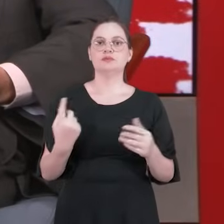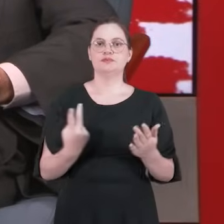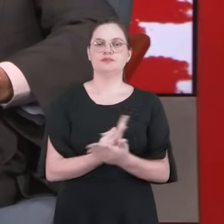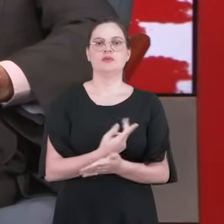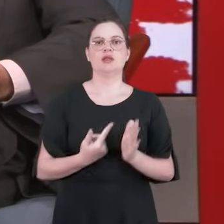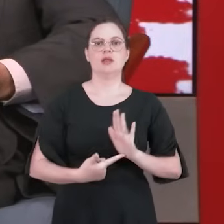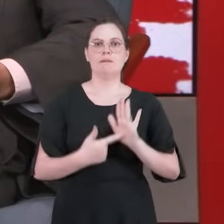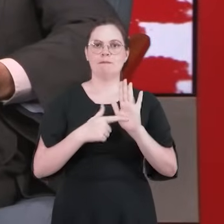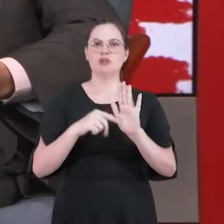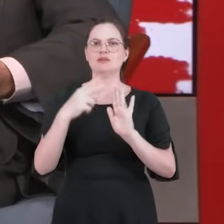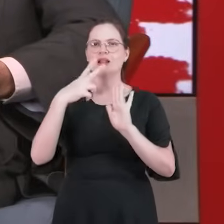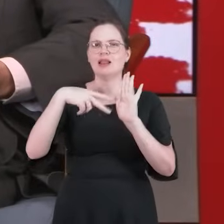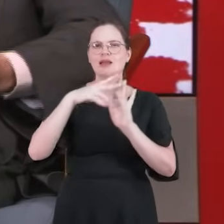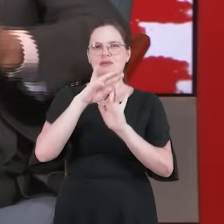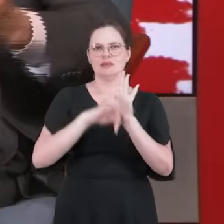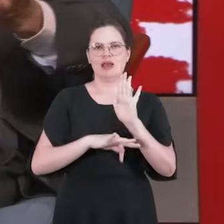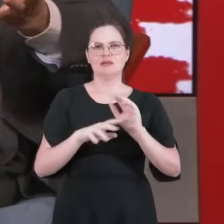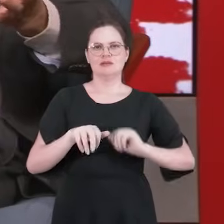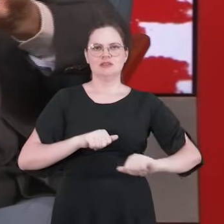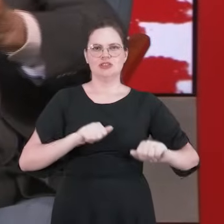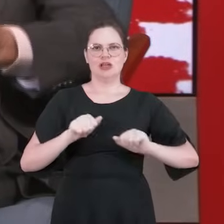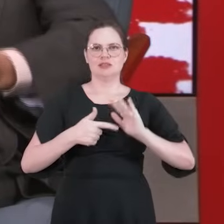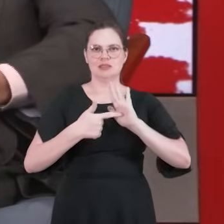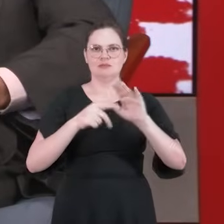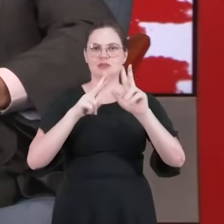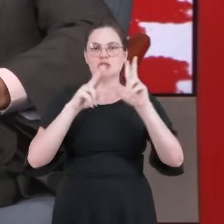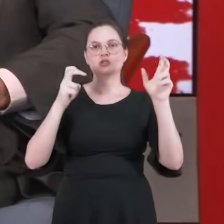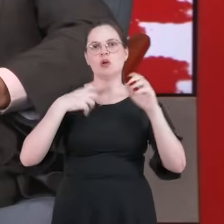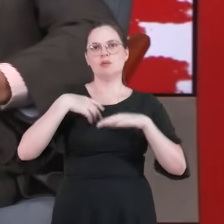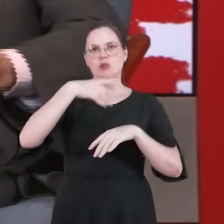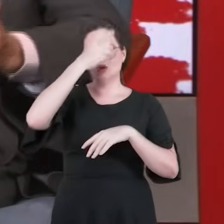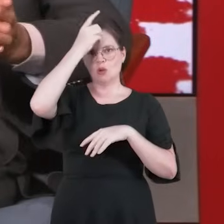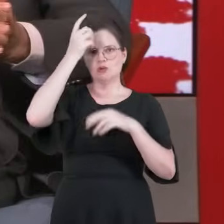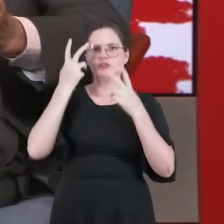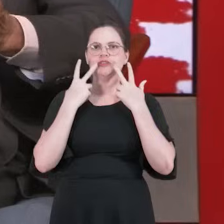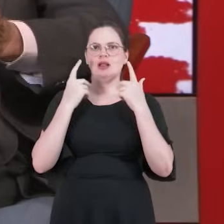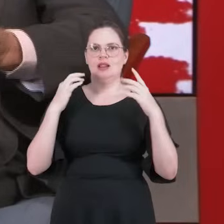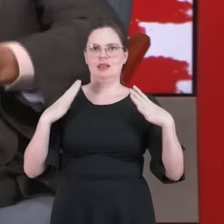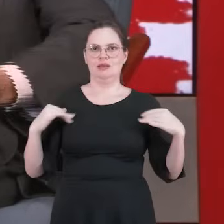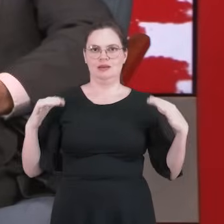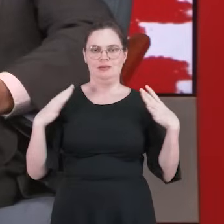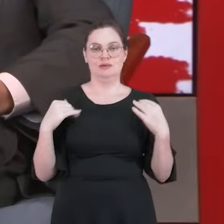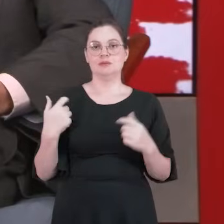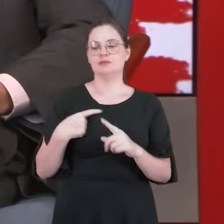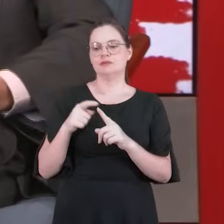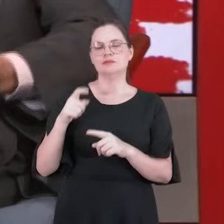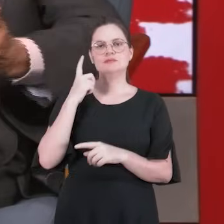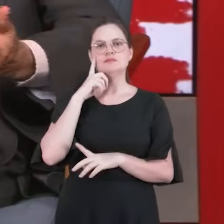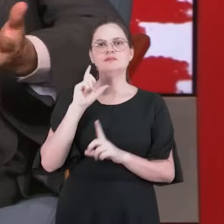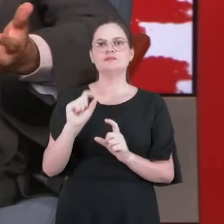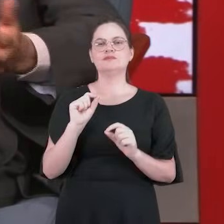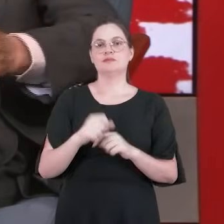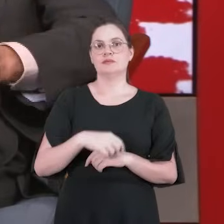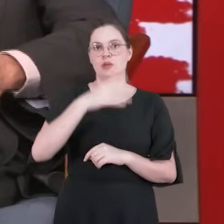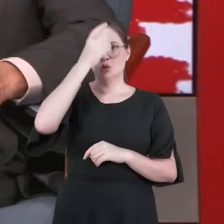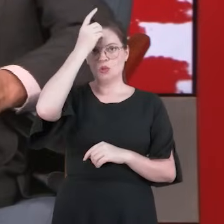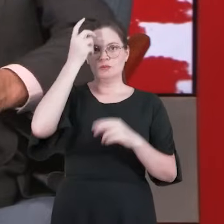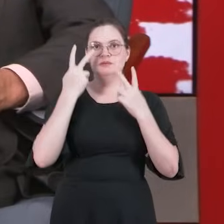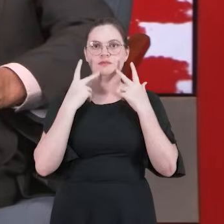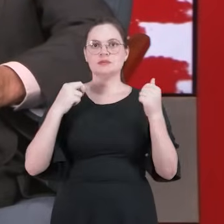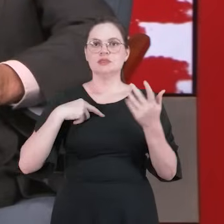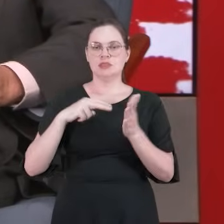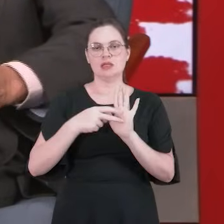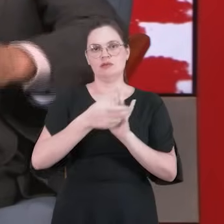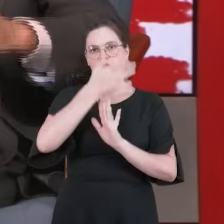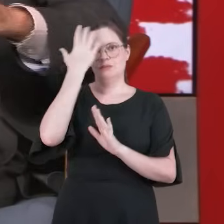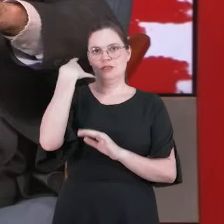do Pentecostes. Achava, inclusive, que o dom de línguas era o sinal evidente do batismo com o